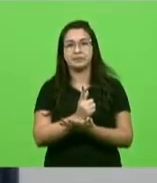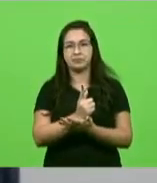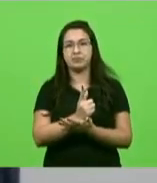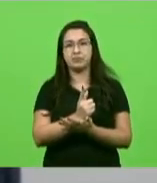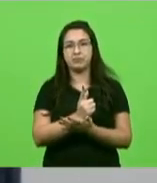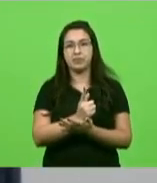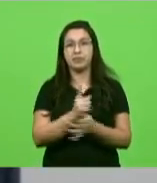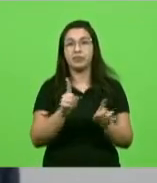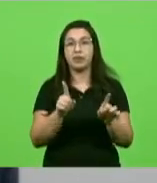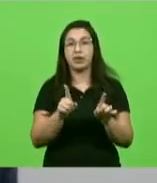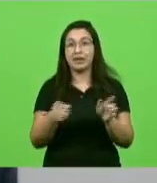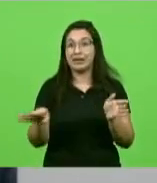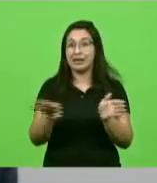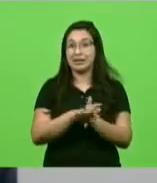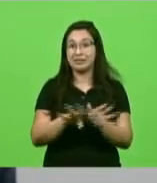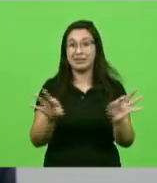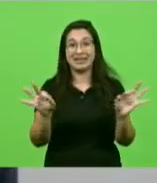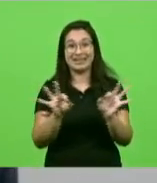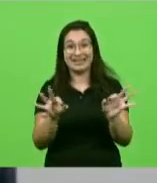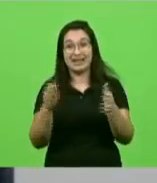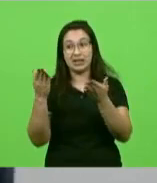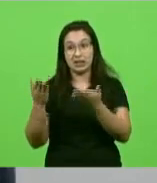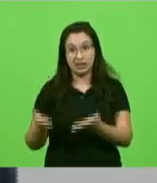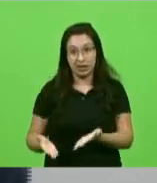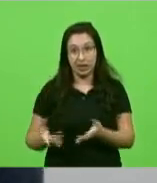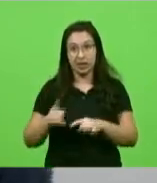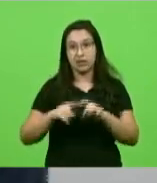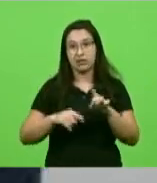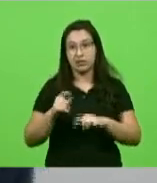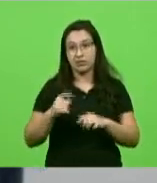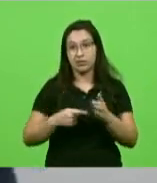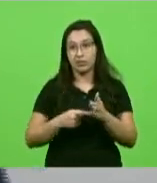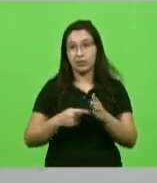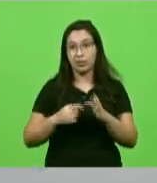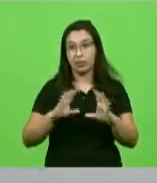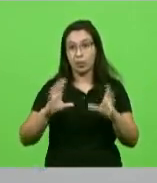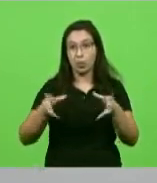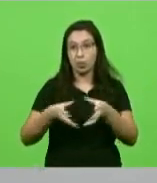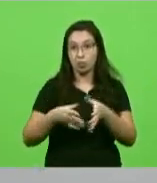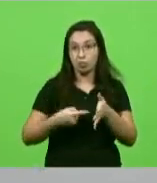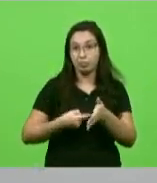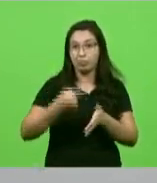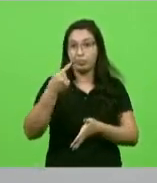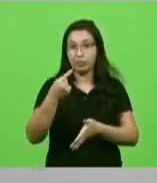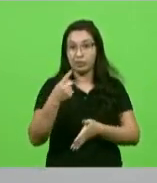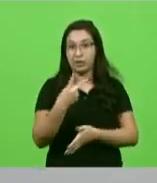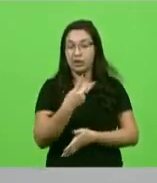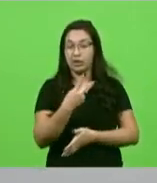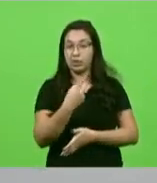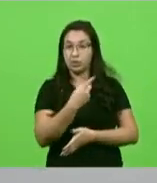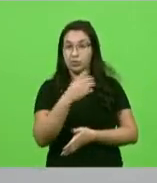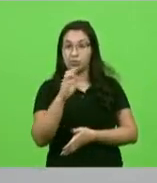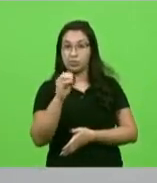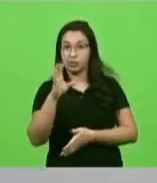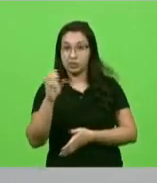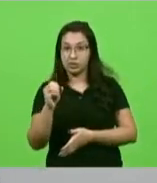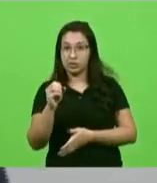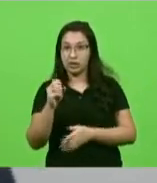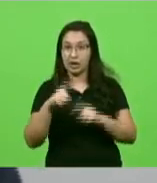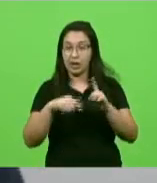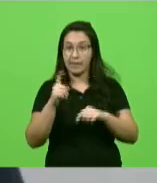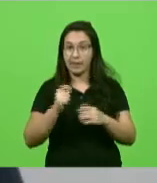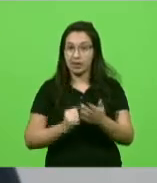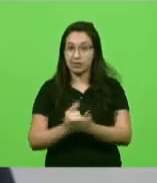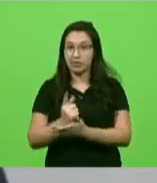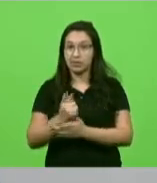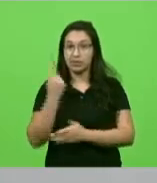sabia da compra e do não recebimento da mercadoria adquirida, o primeiro lote dos 200 aparelhos adquiridos. Isso já